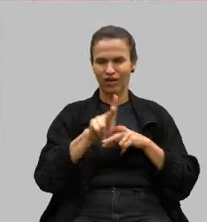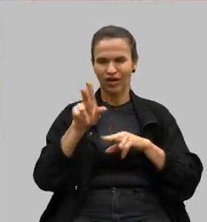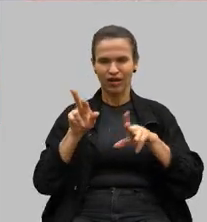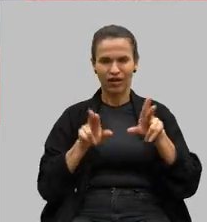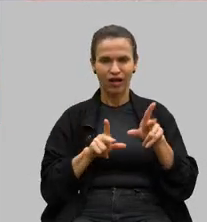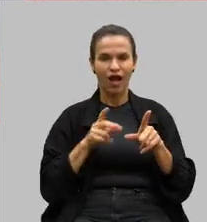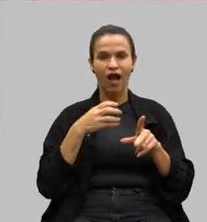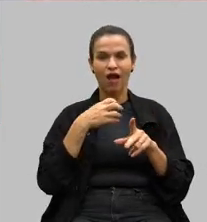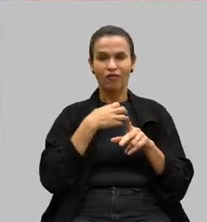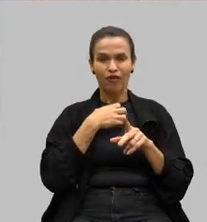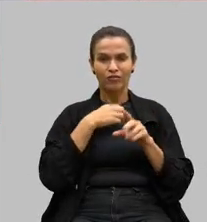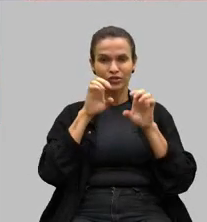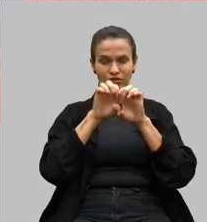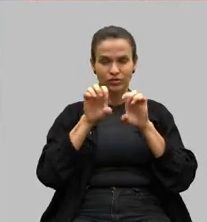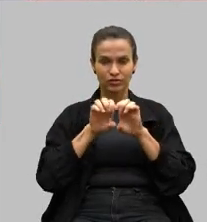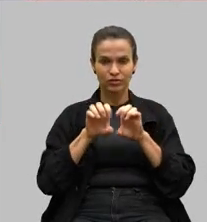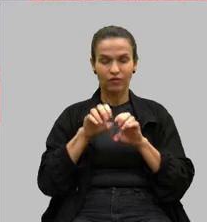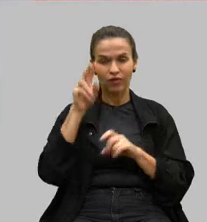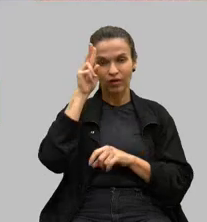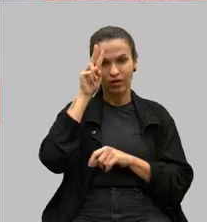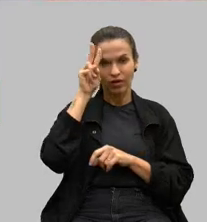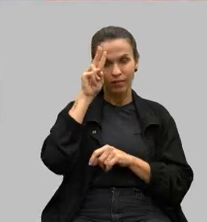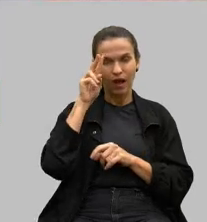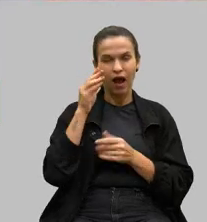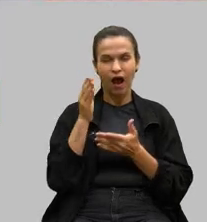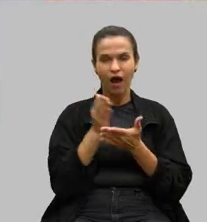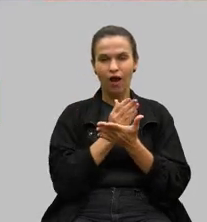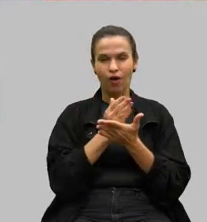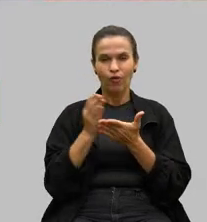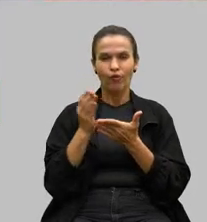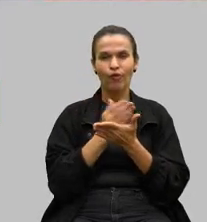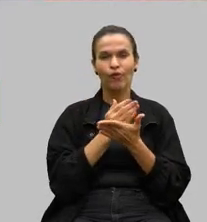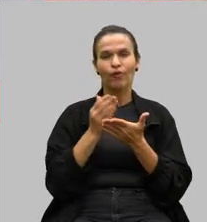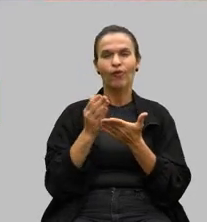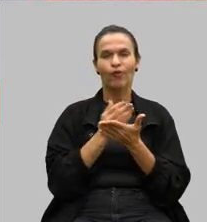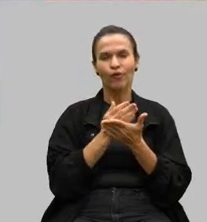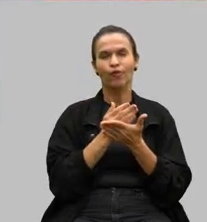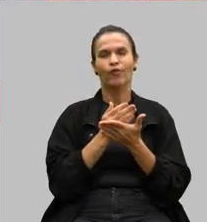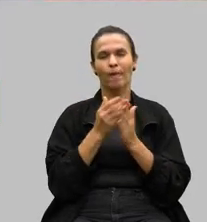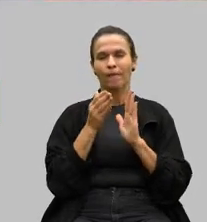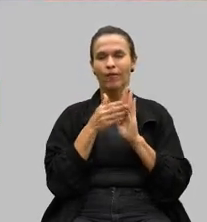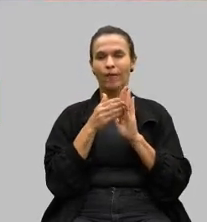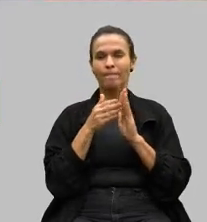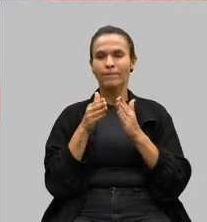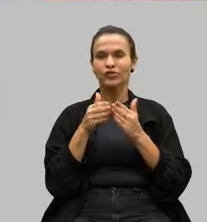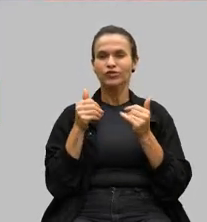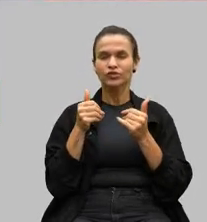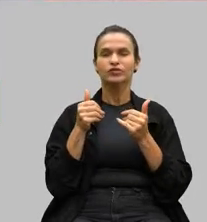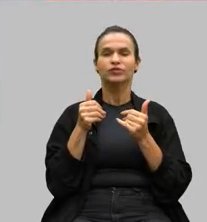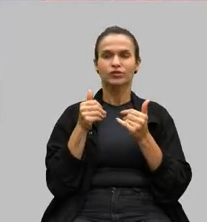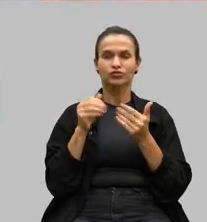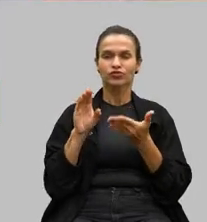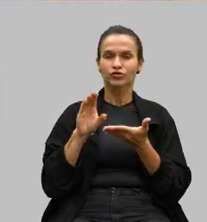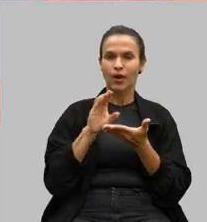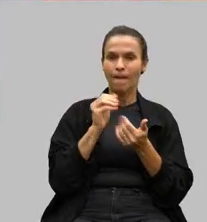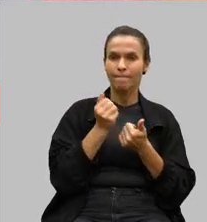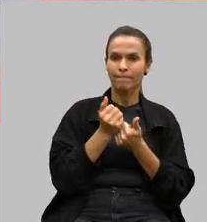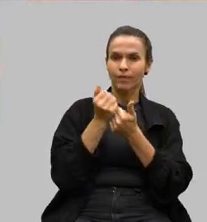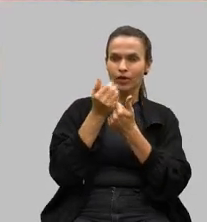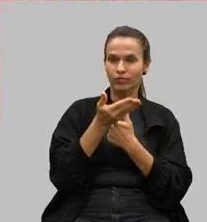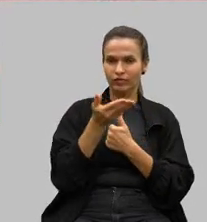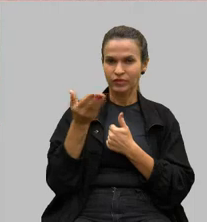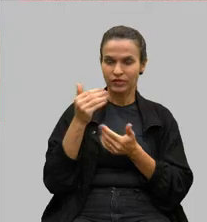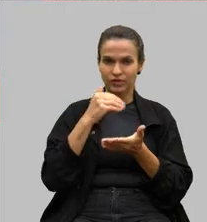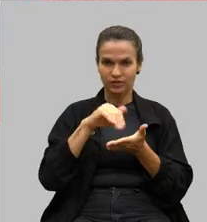de se estruturar E aí eu vou lembrar aqui algumas questões que foram motivos de pedido de providências para vocês na